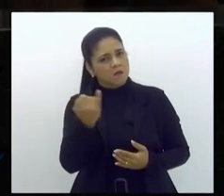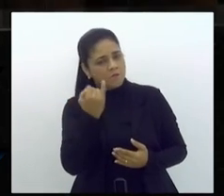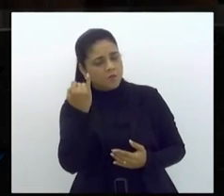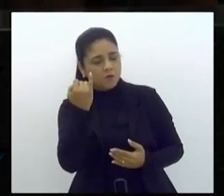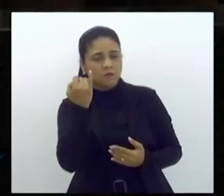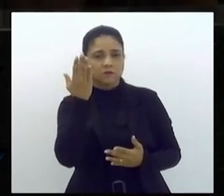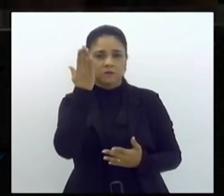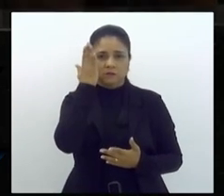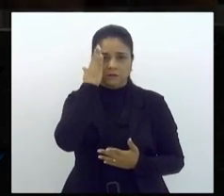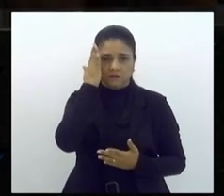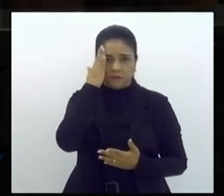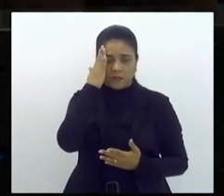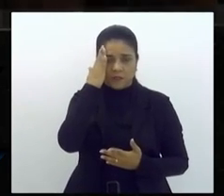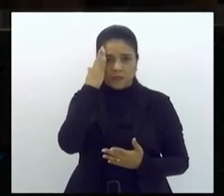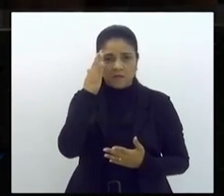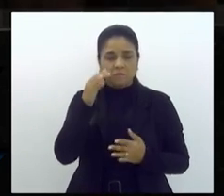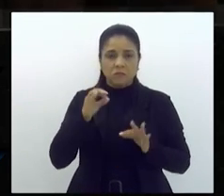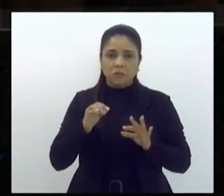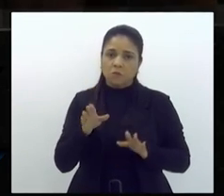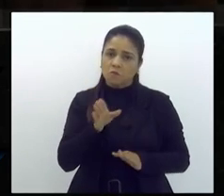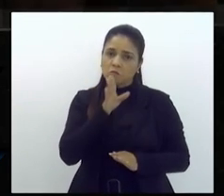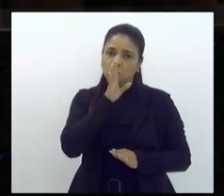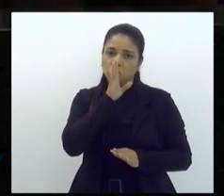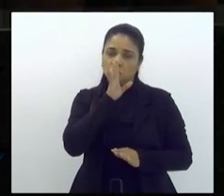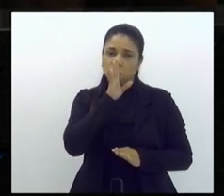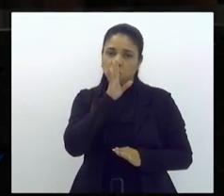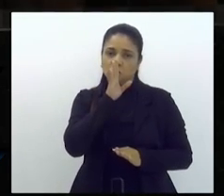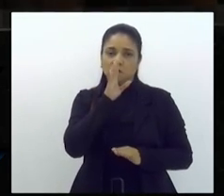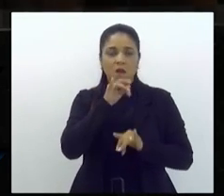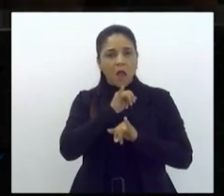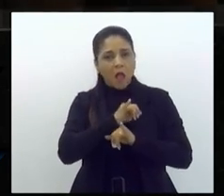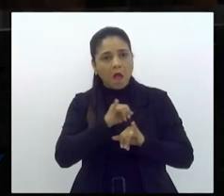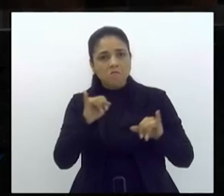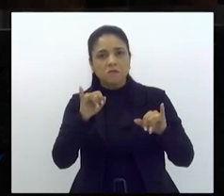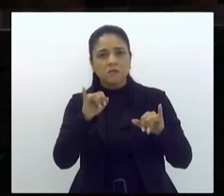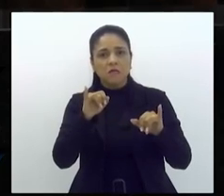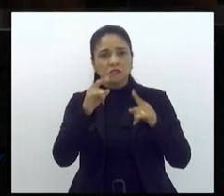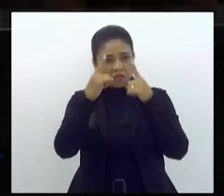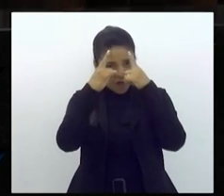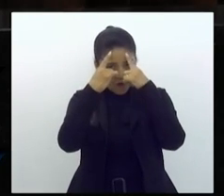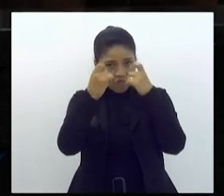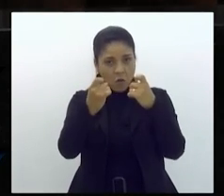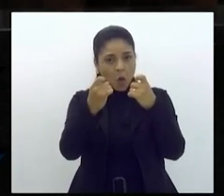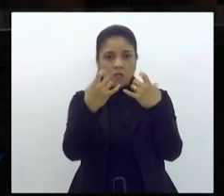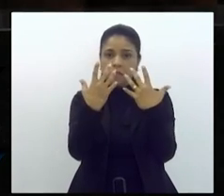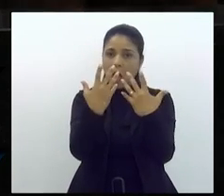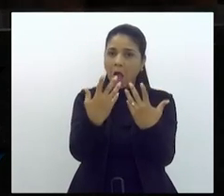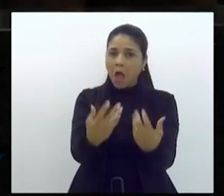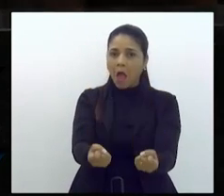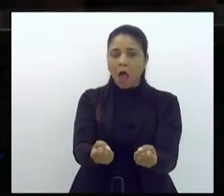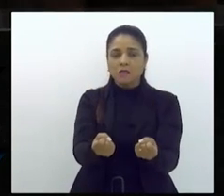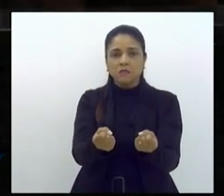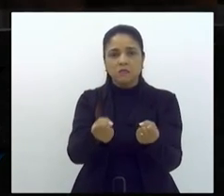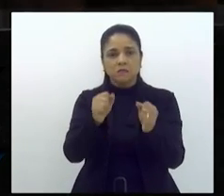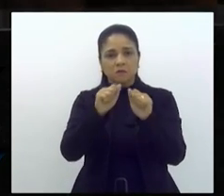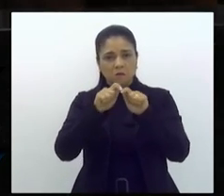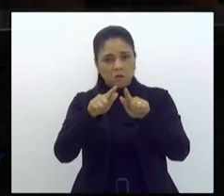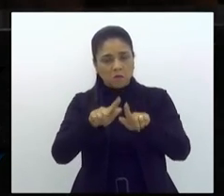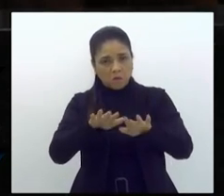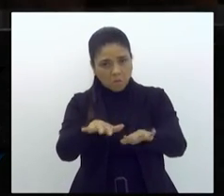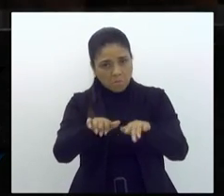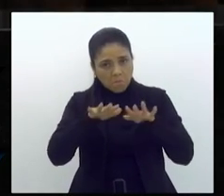a mensagem que fica é que a violência contra o Parlamento é legítima e será